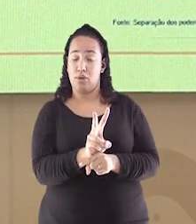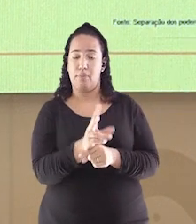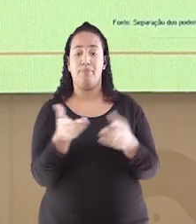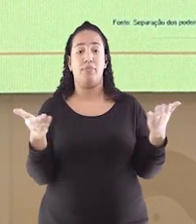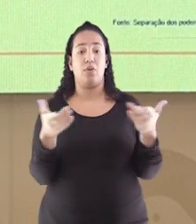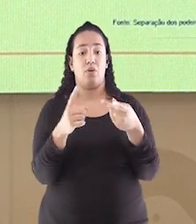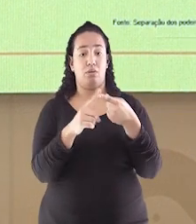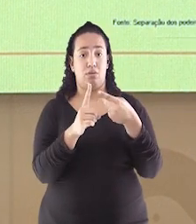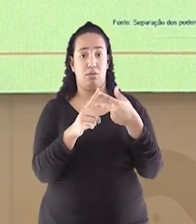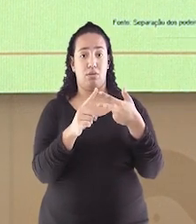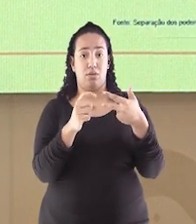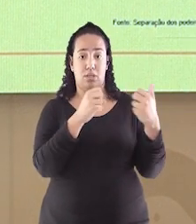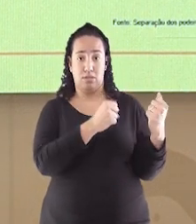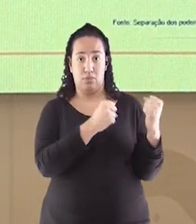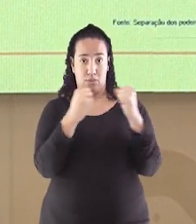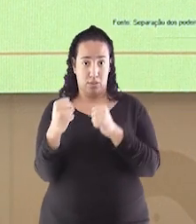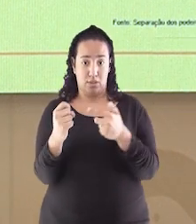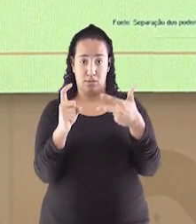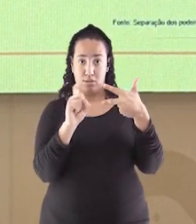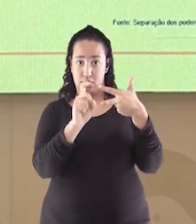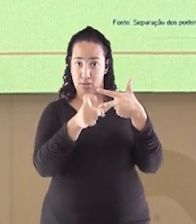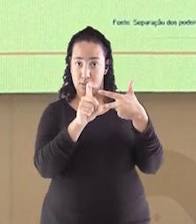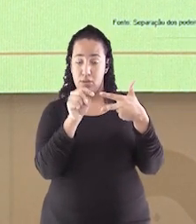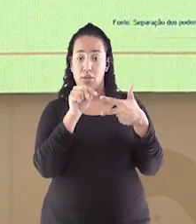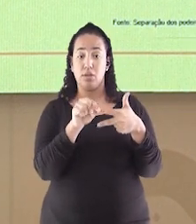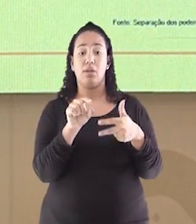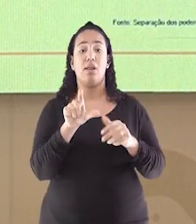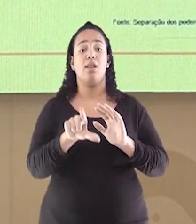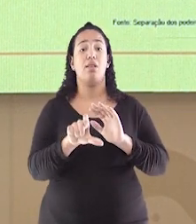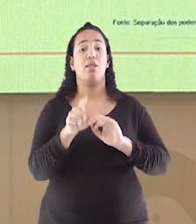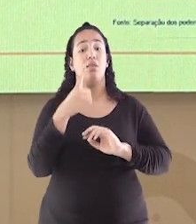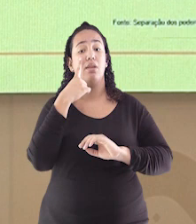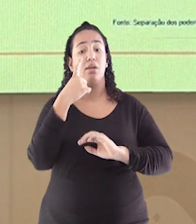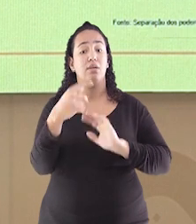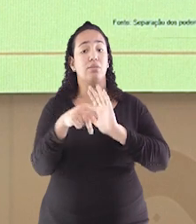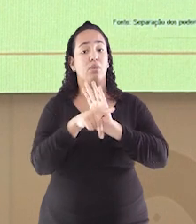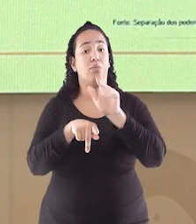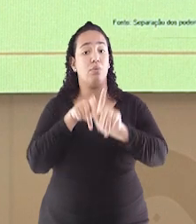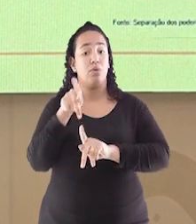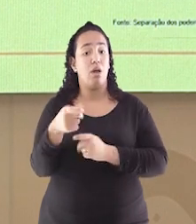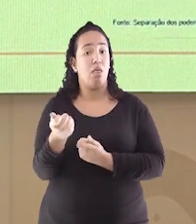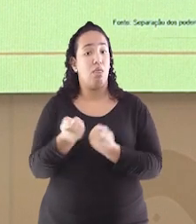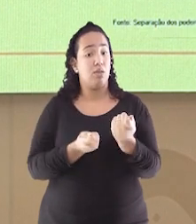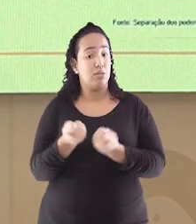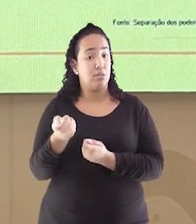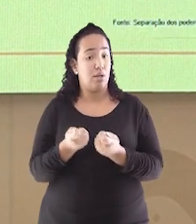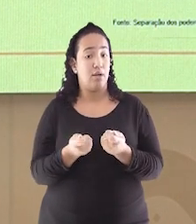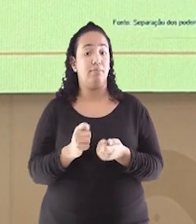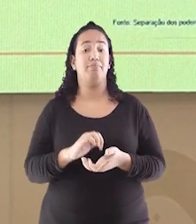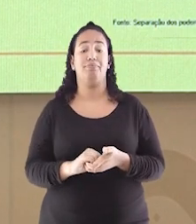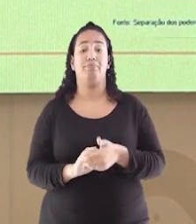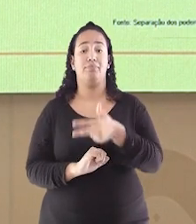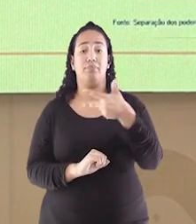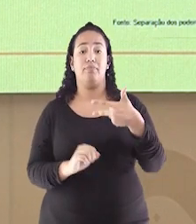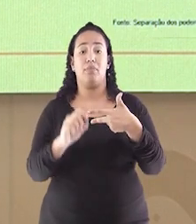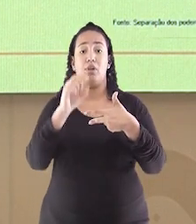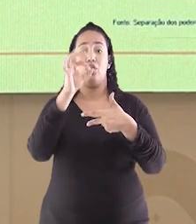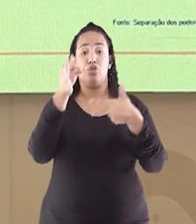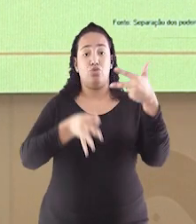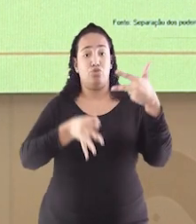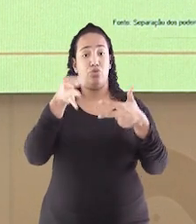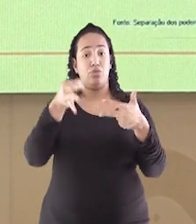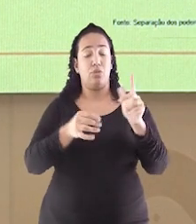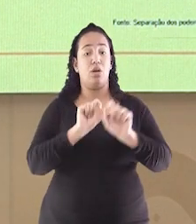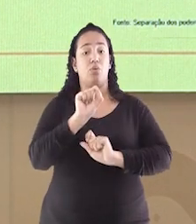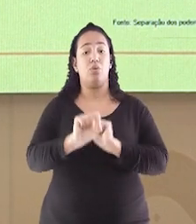poder executivo seria o responsável por administrar os interesses públicos. E o poder judiciário seria o responsável